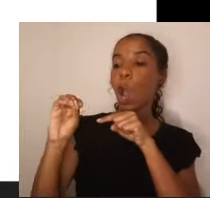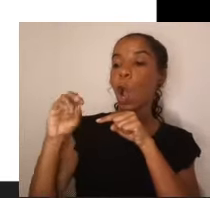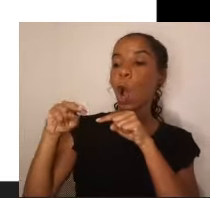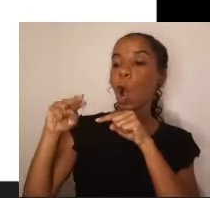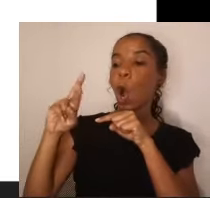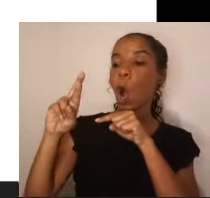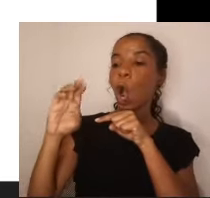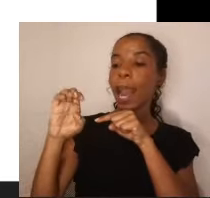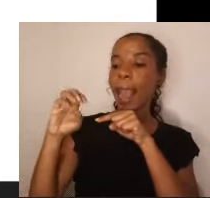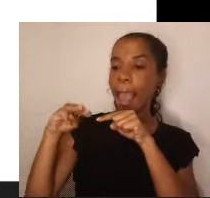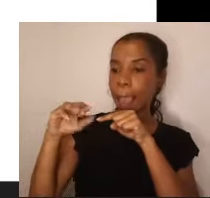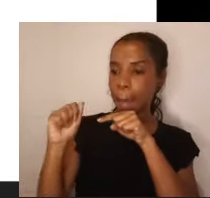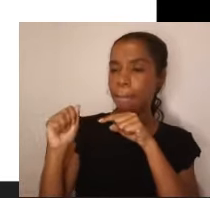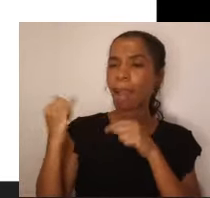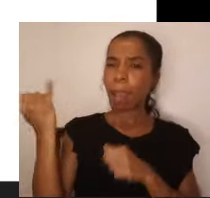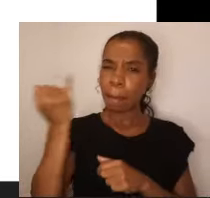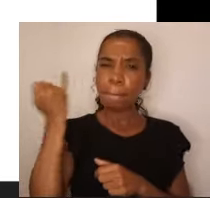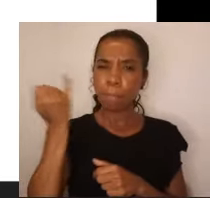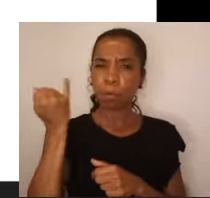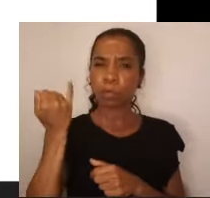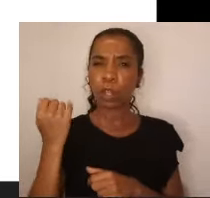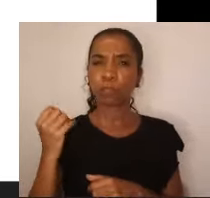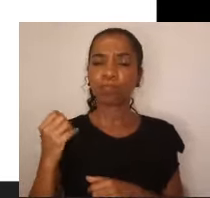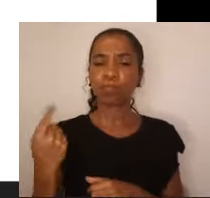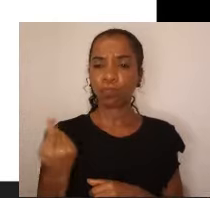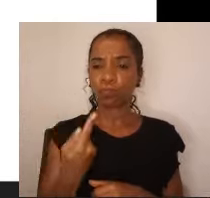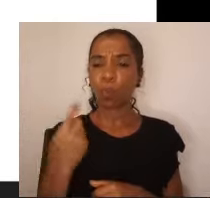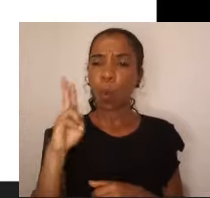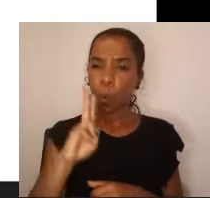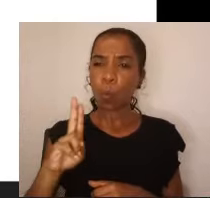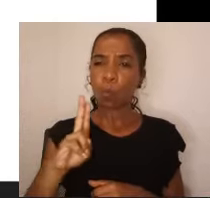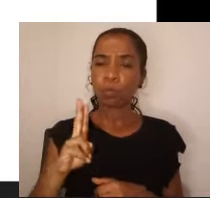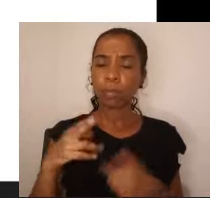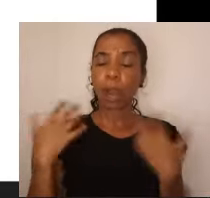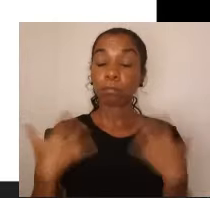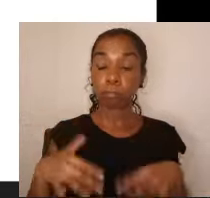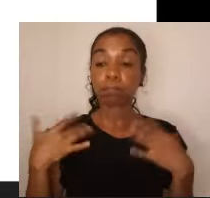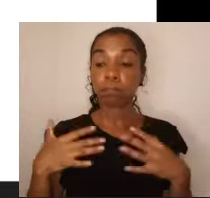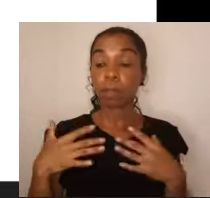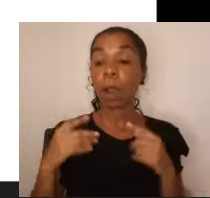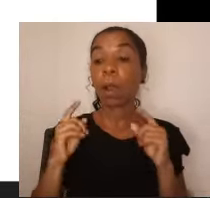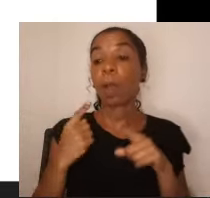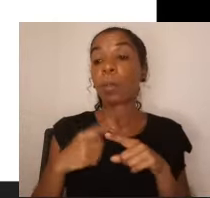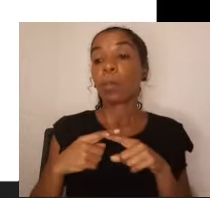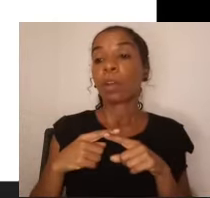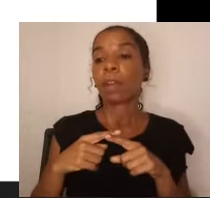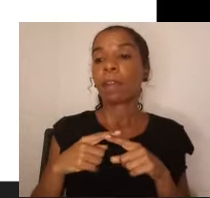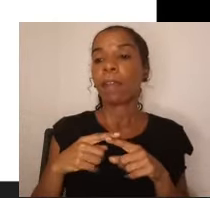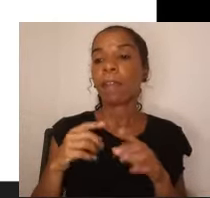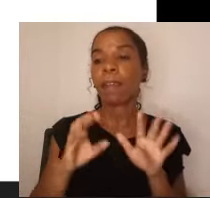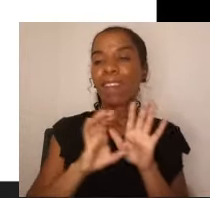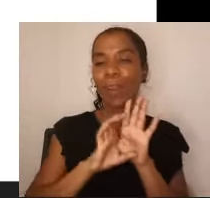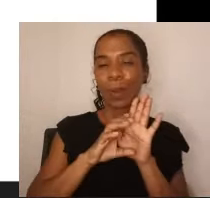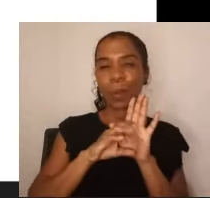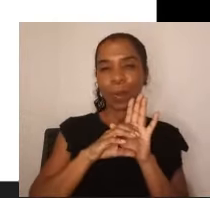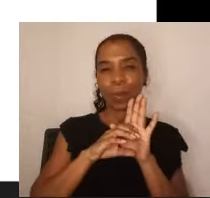muito importante e nós vamos utilizá-lo muito. Ele diz que todas as funções elementares,